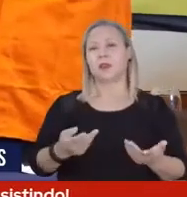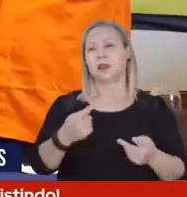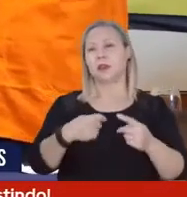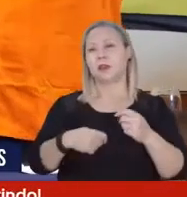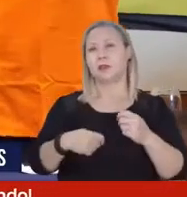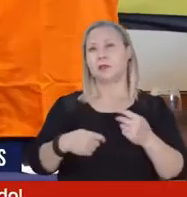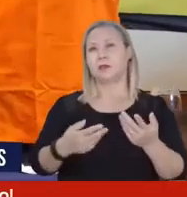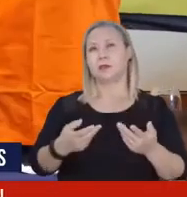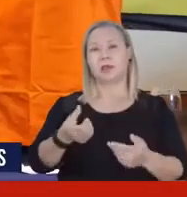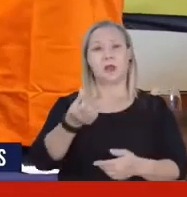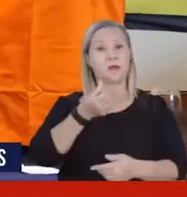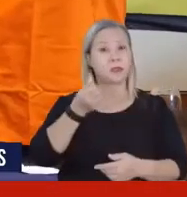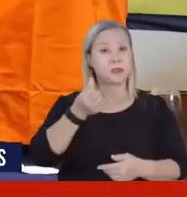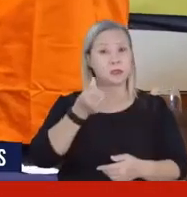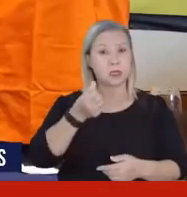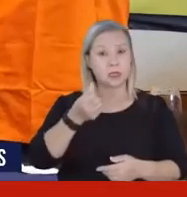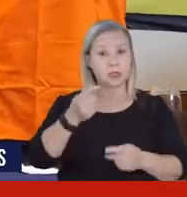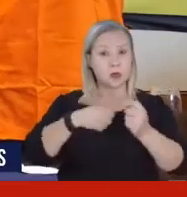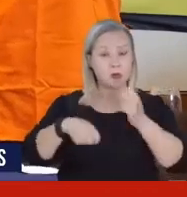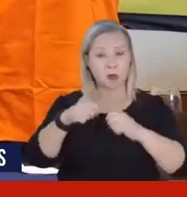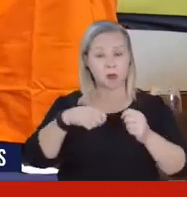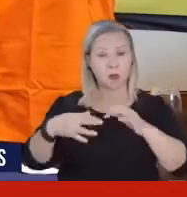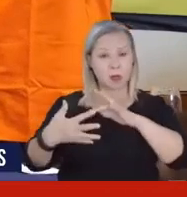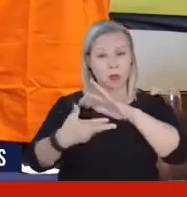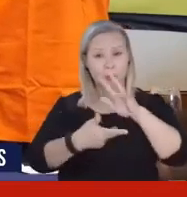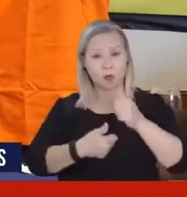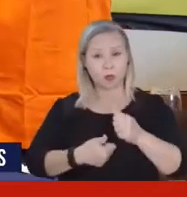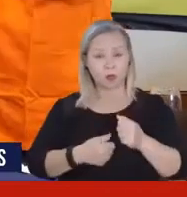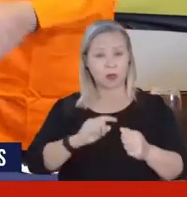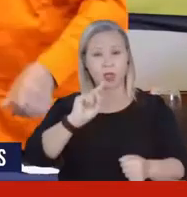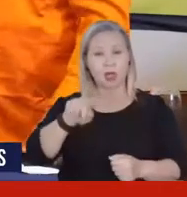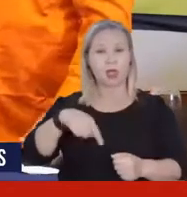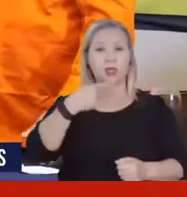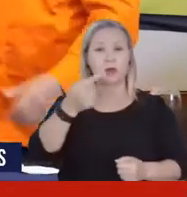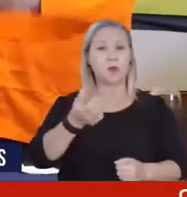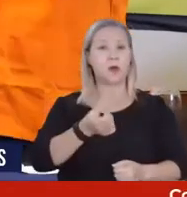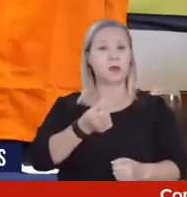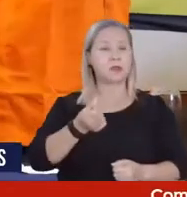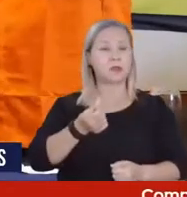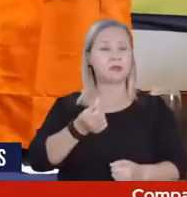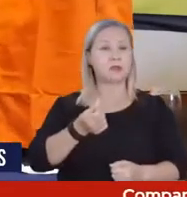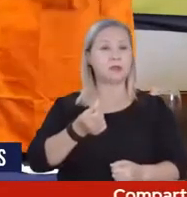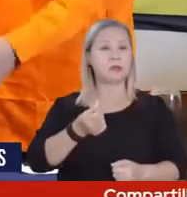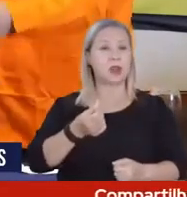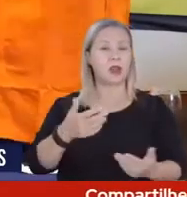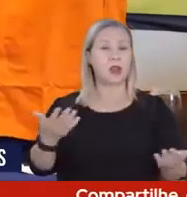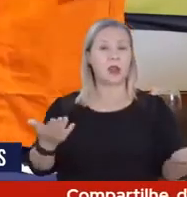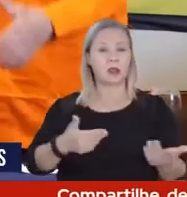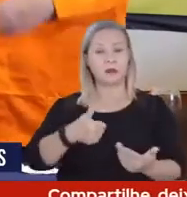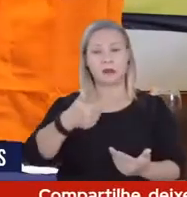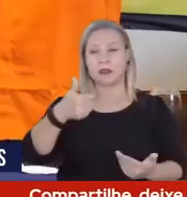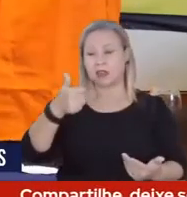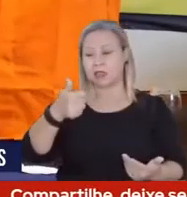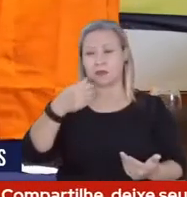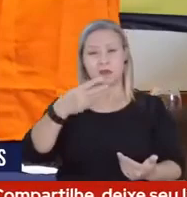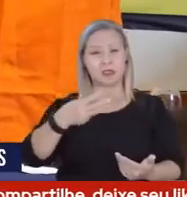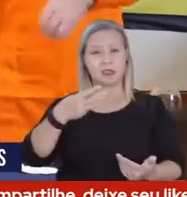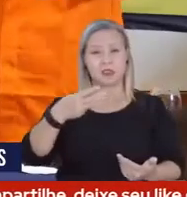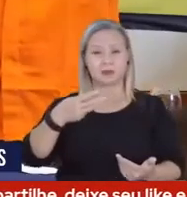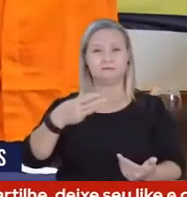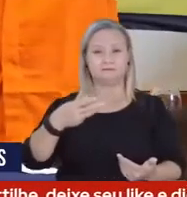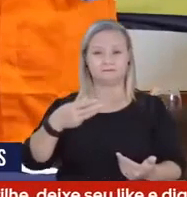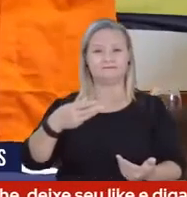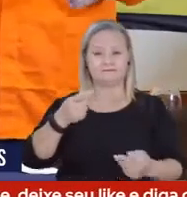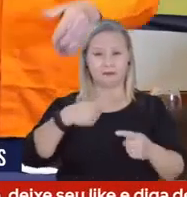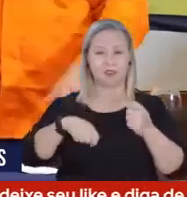ocupamos, depois do 50º lugar, em distribuição e consumo de energia per capita. E consumo de energia para habitante é